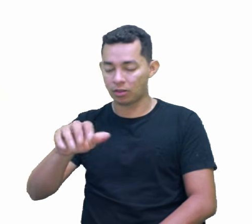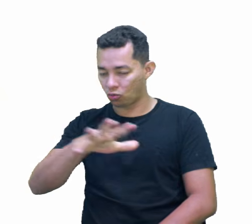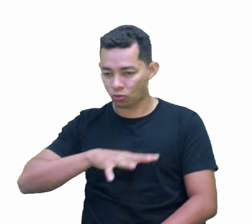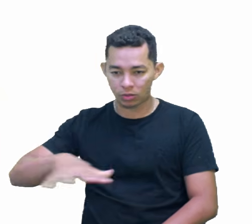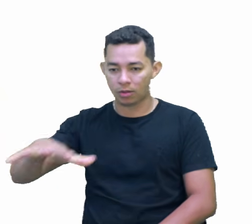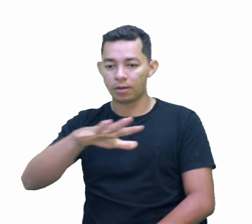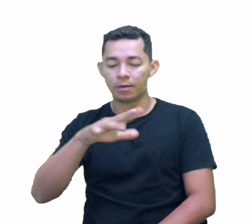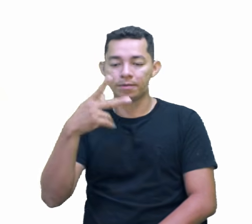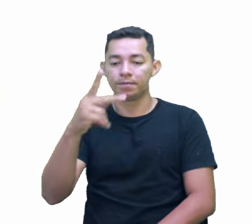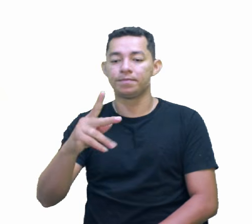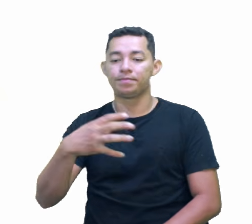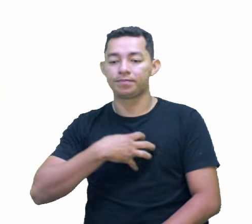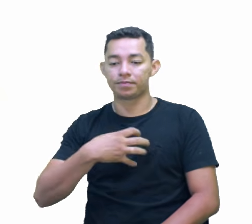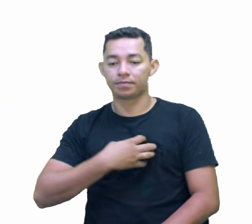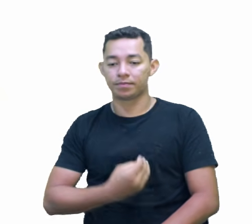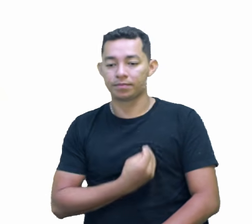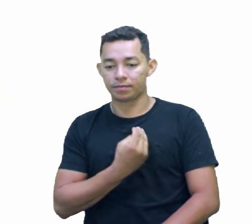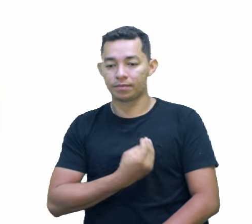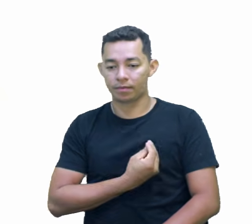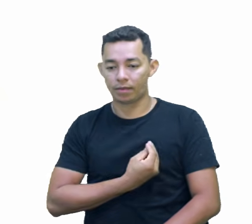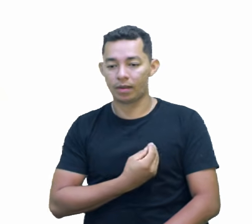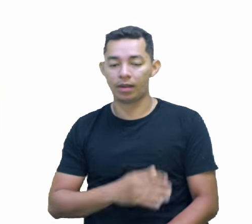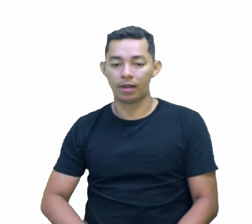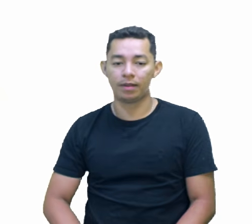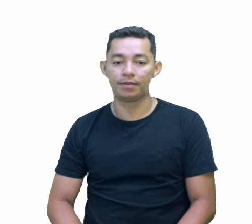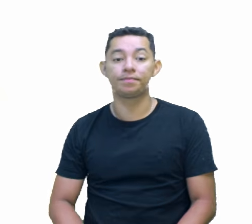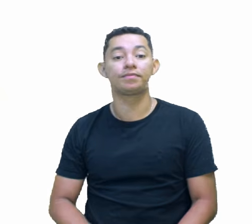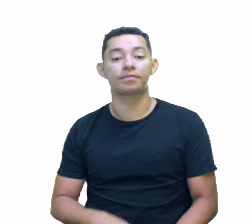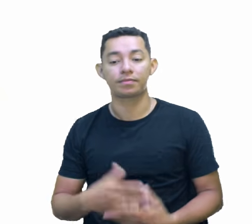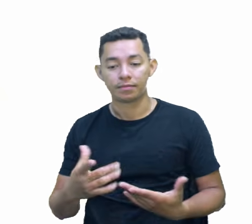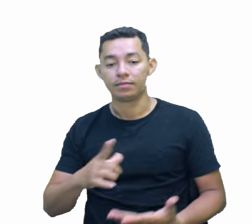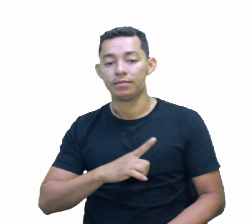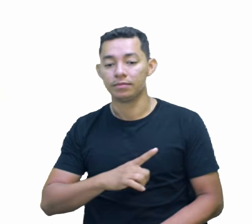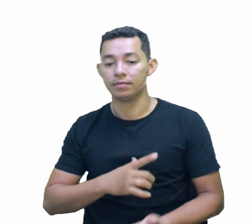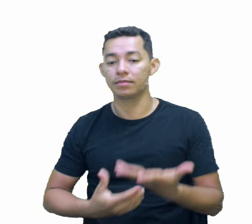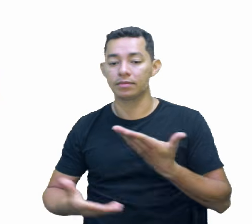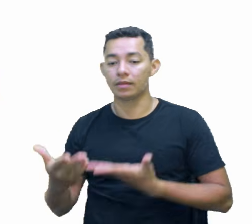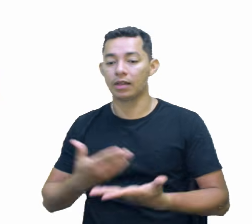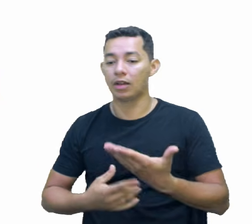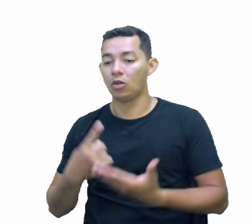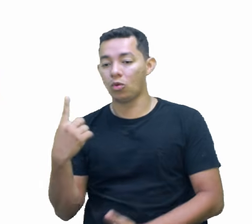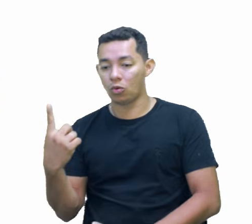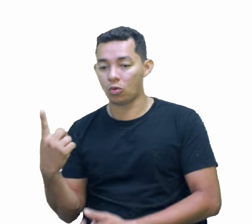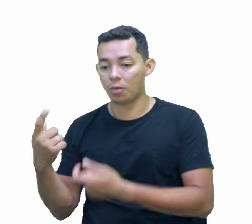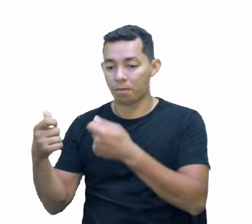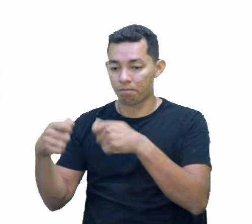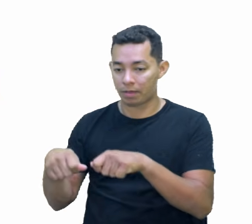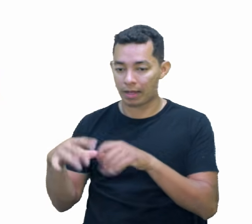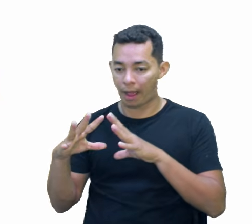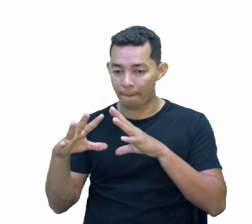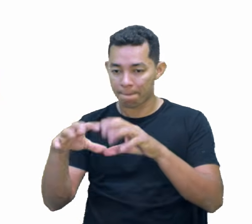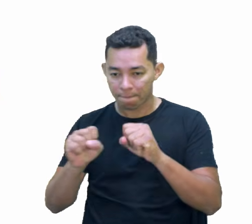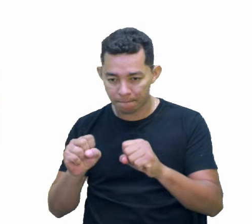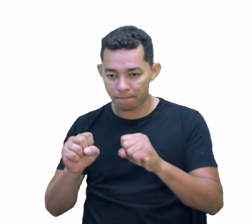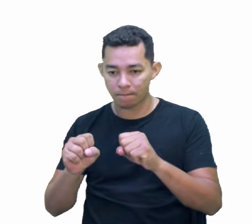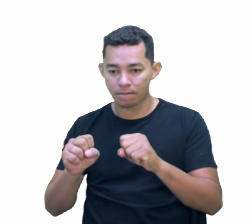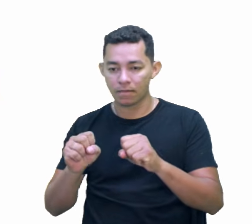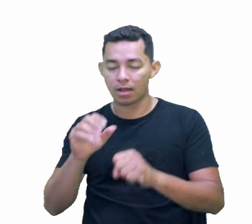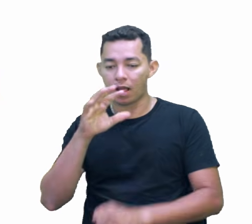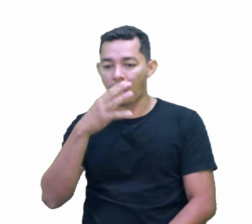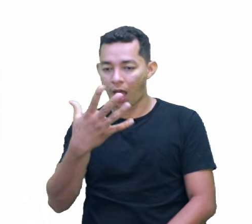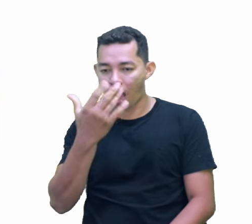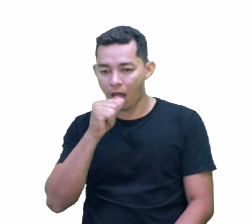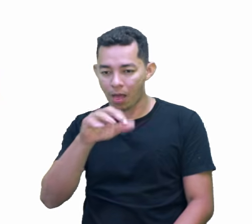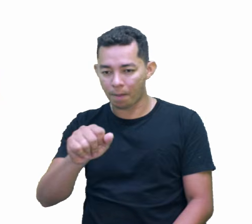de viver ali no seu espaço. E claro, existem relações em que um precisa predar o outro, né, para